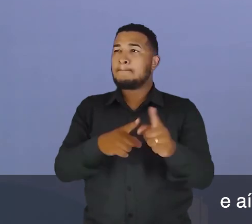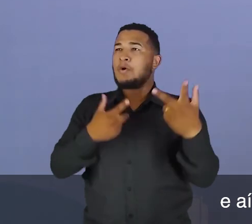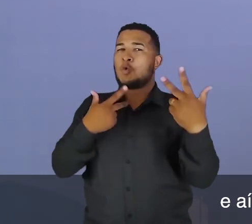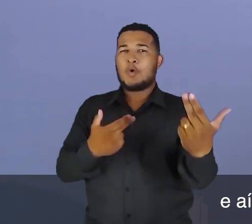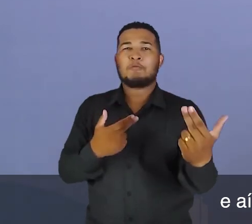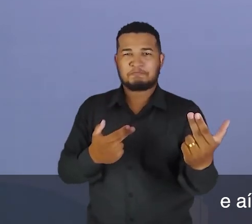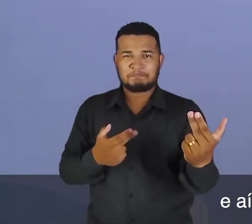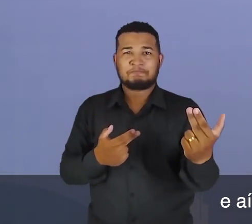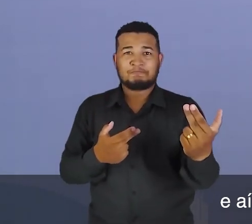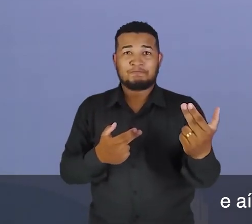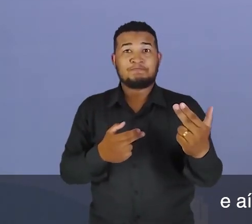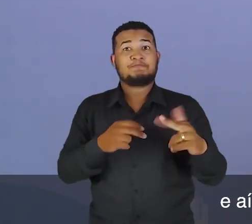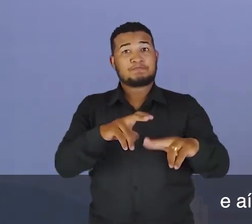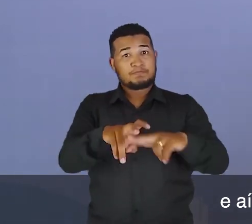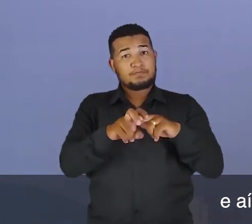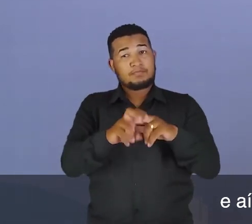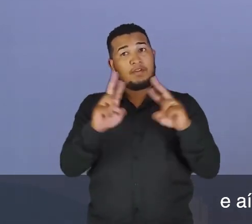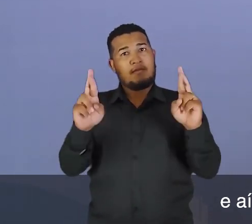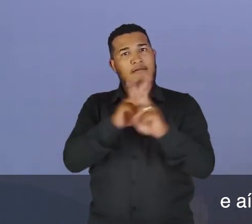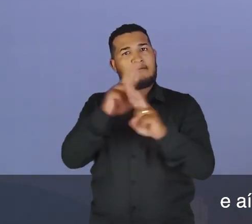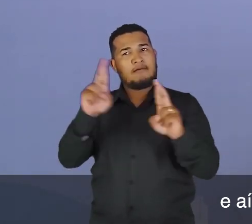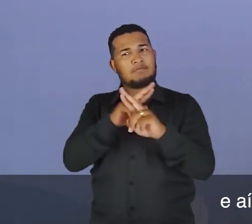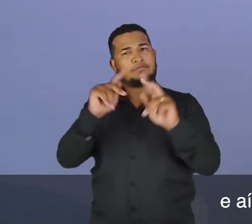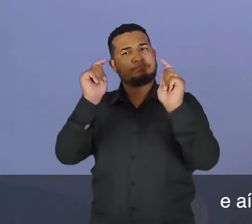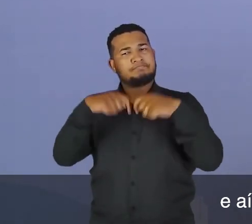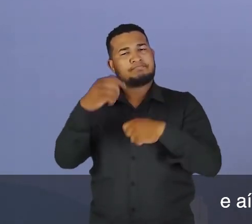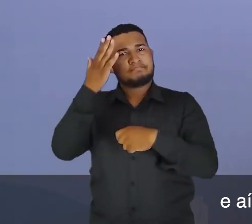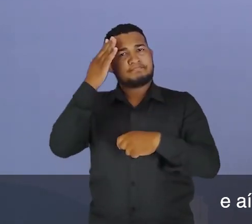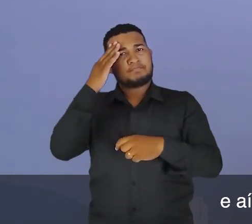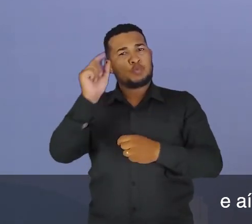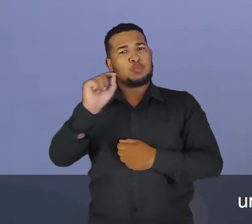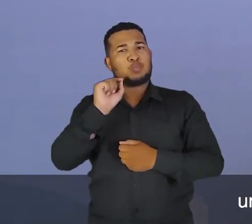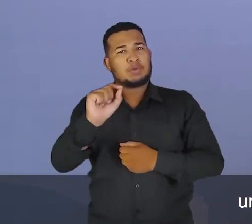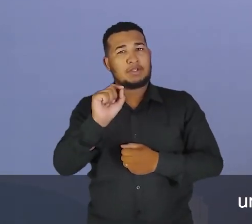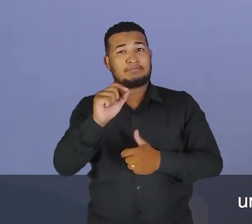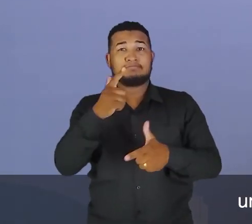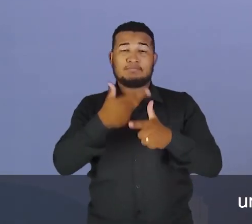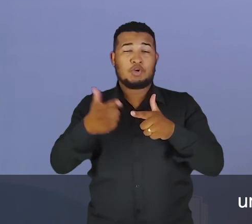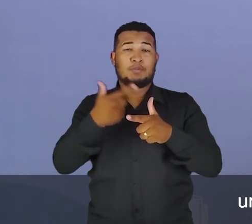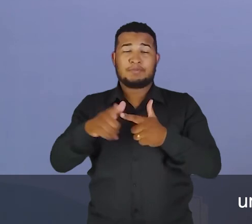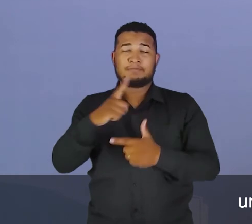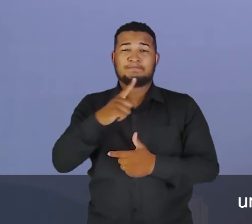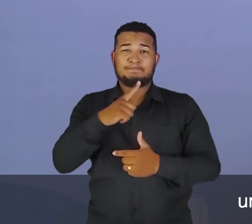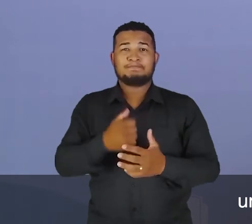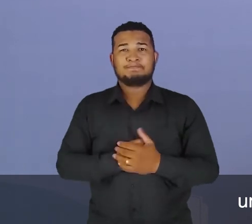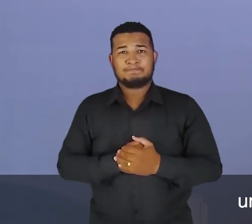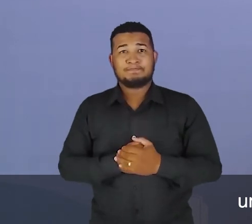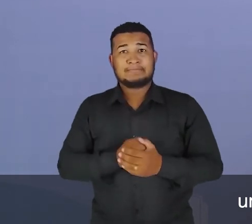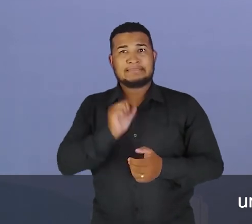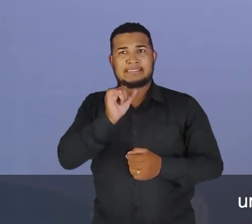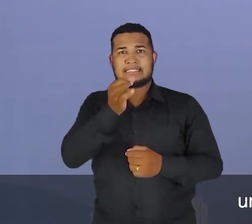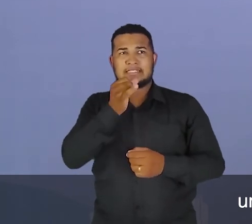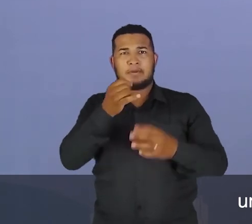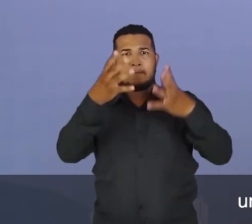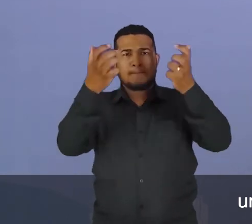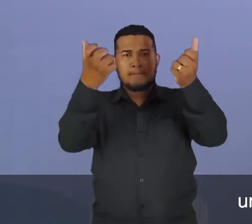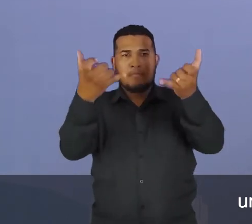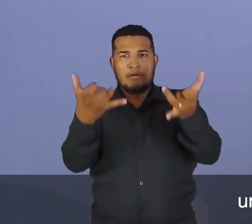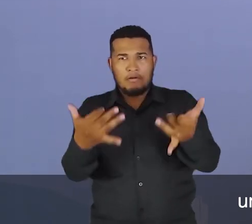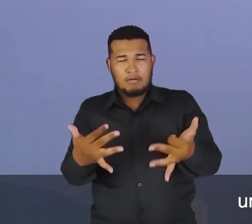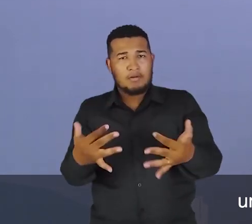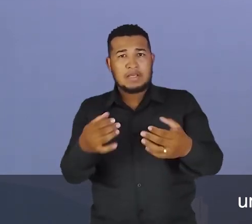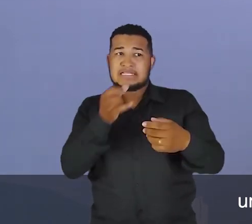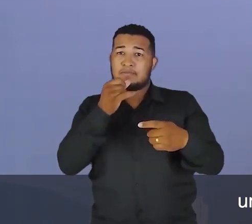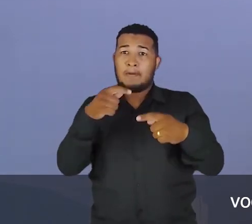quero. Nessa relação, a gente percebe que há um problema. Se você não distinguir se você